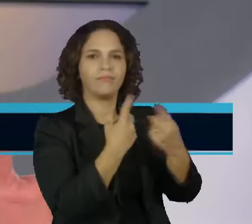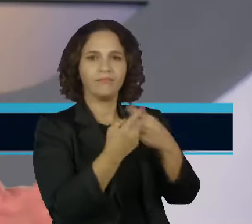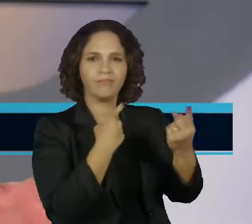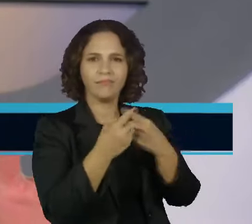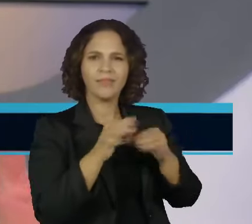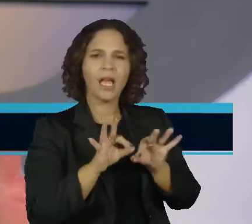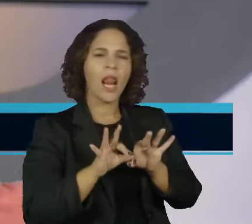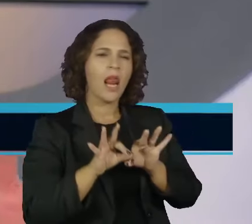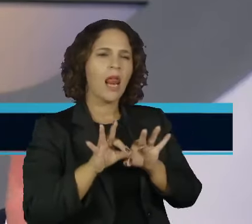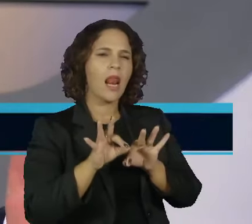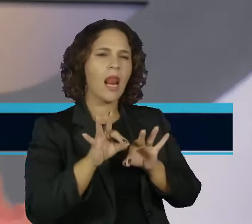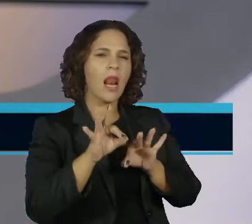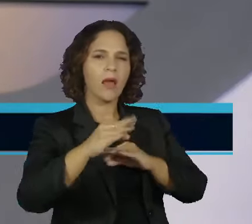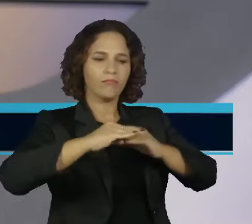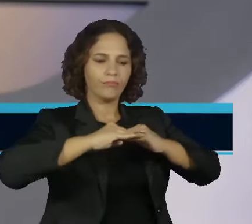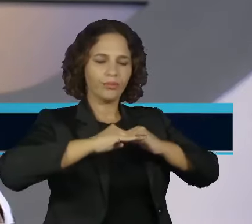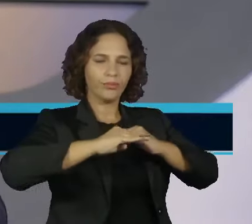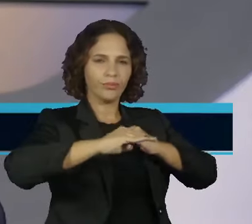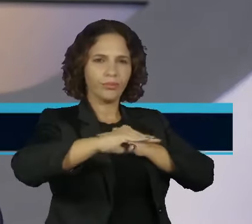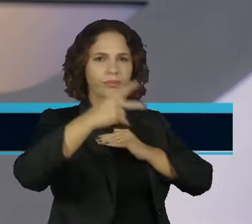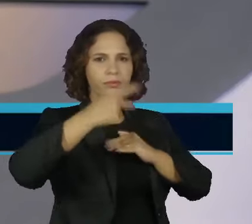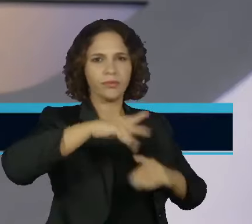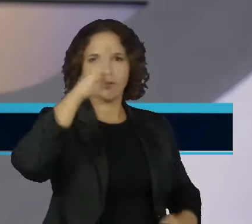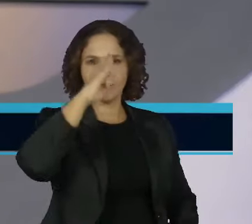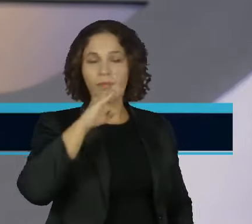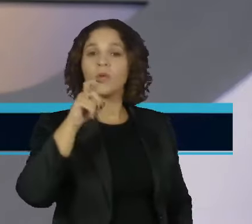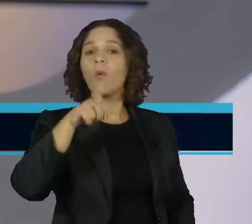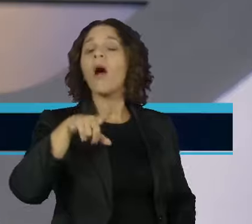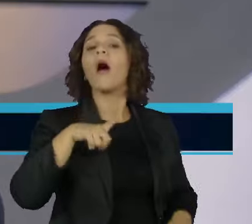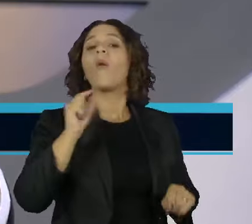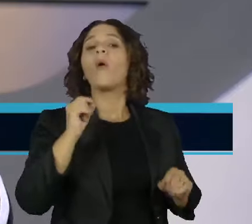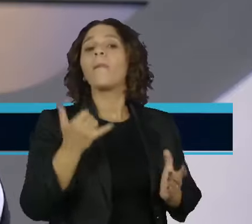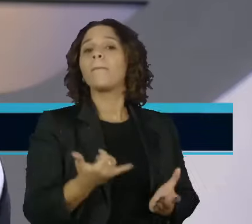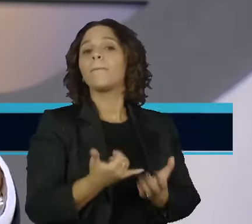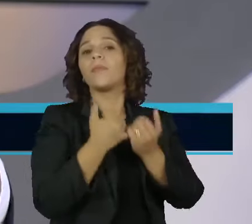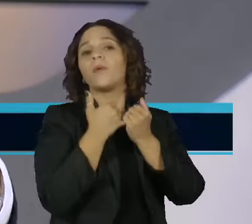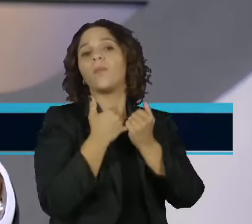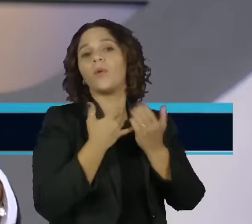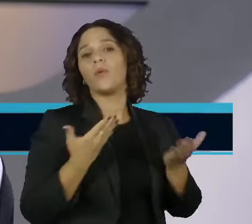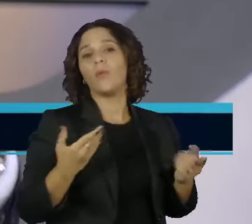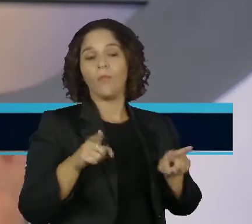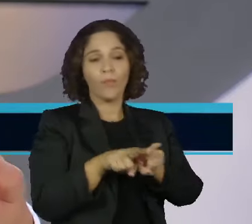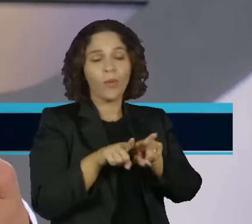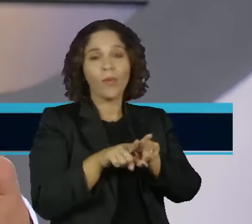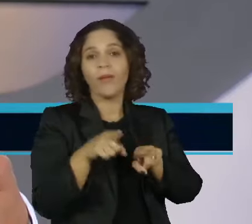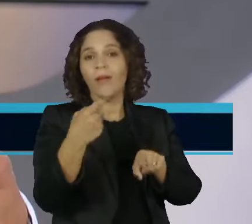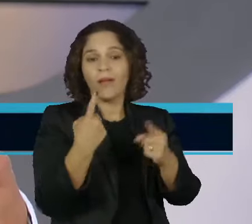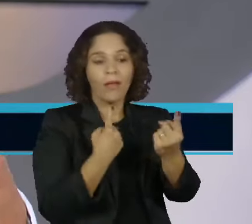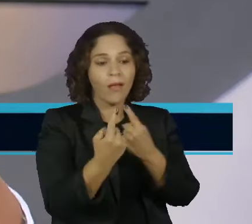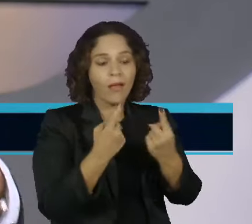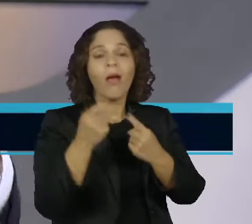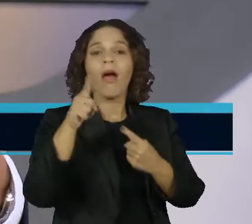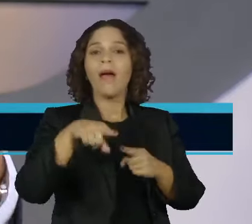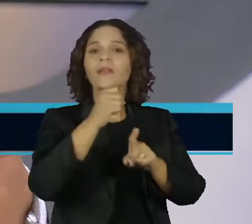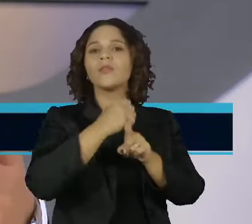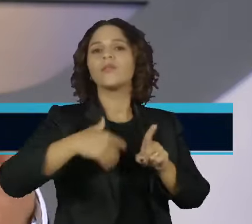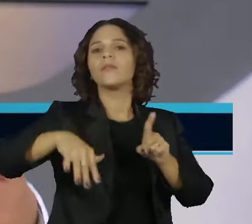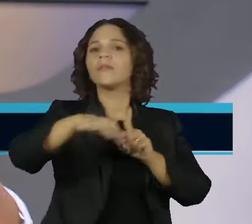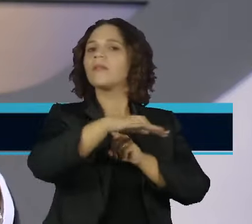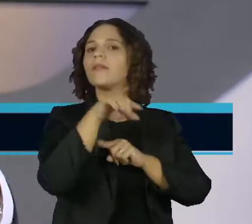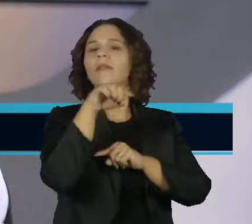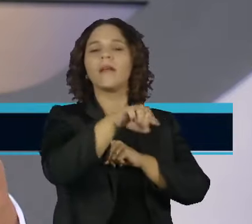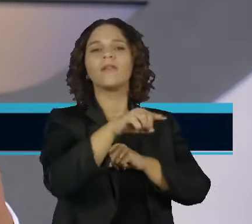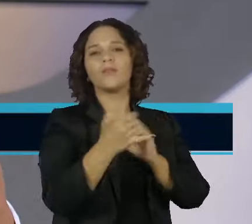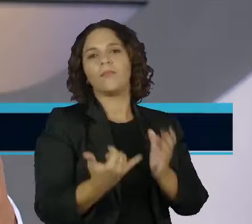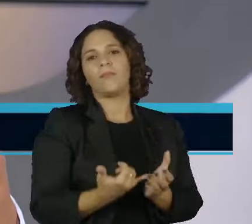quilômetros todos asfaltados que o Brasil tem, isso é um patrimônio. A estrada é um patrimônio da sociedade. E como todo